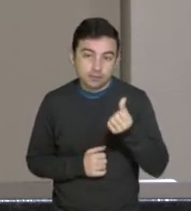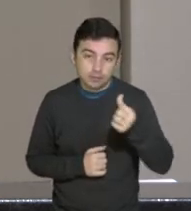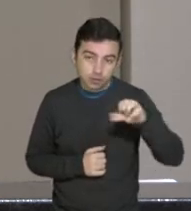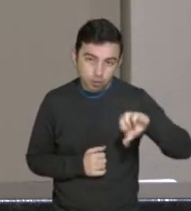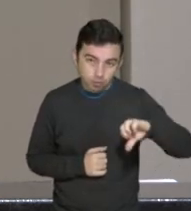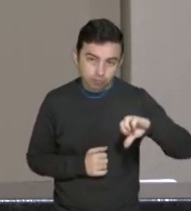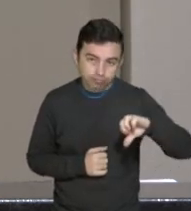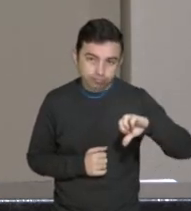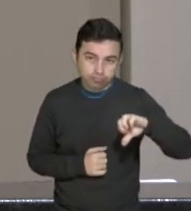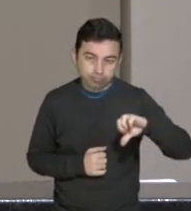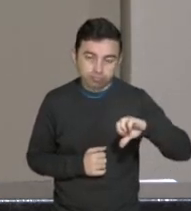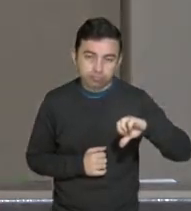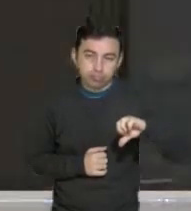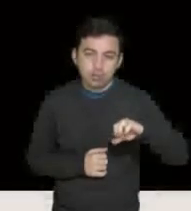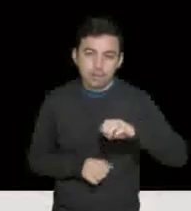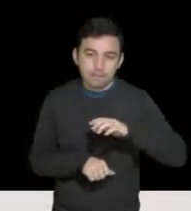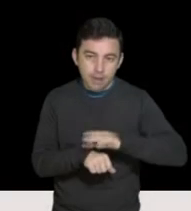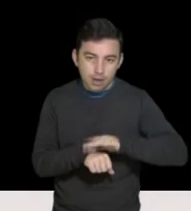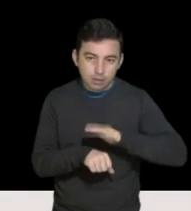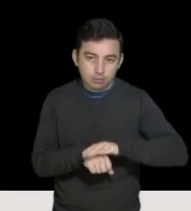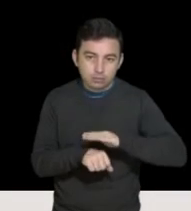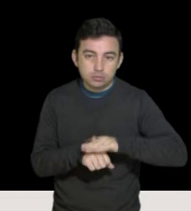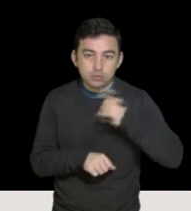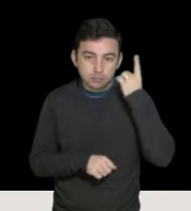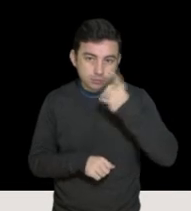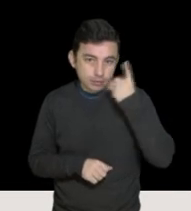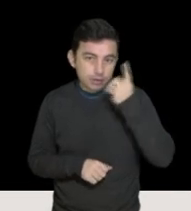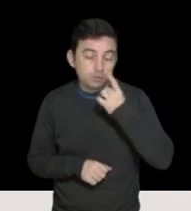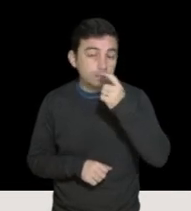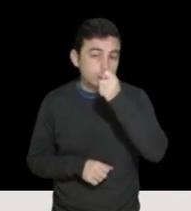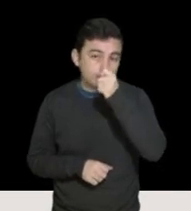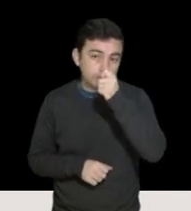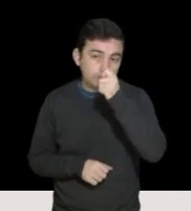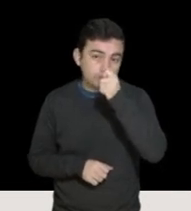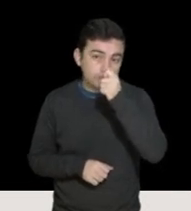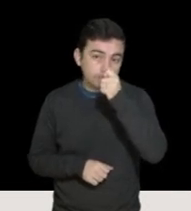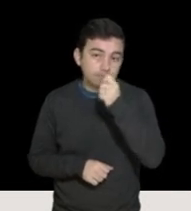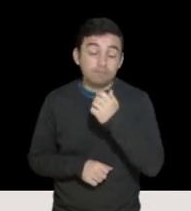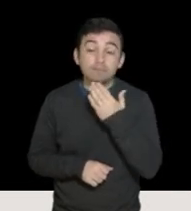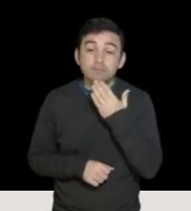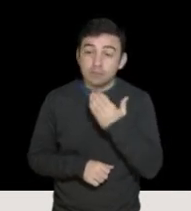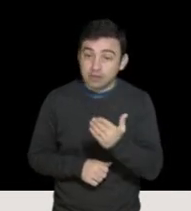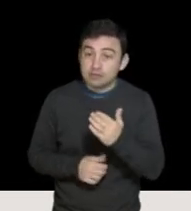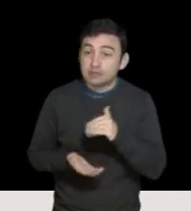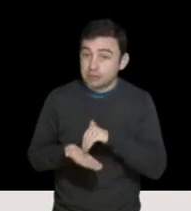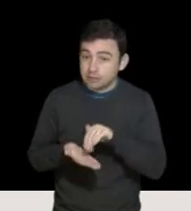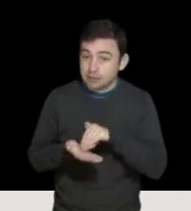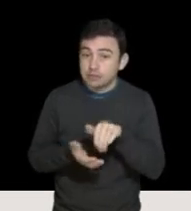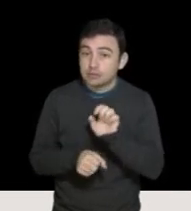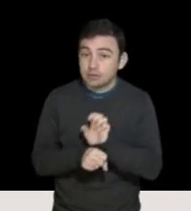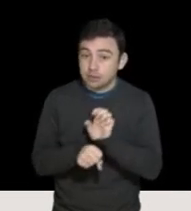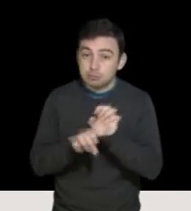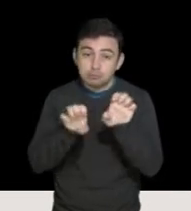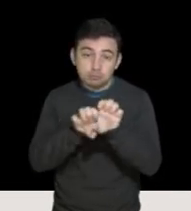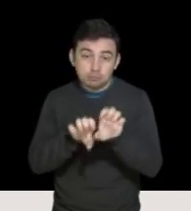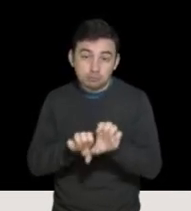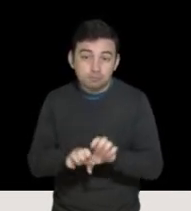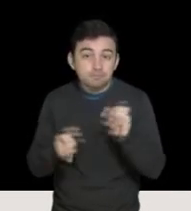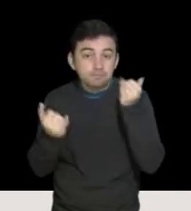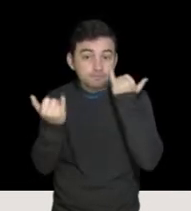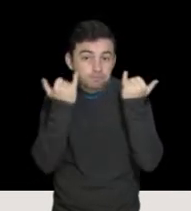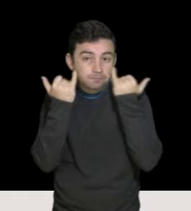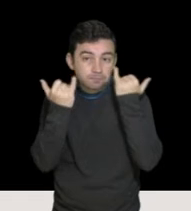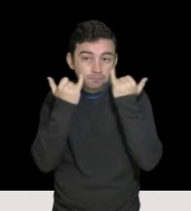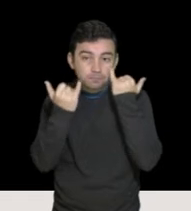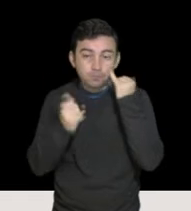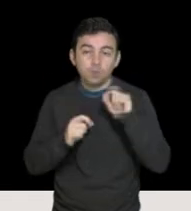269, autor deputado João Amin, solicitando ao secretário de Estado de Infraestrutura informações